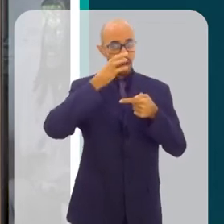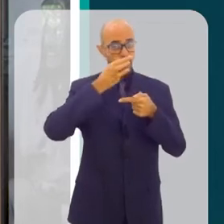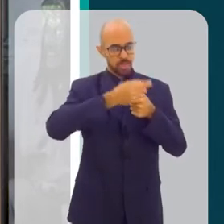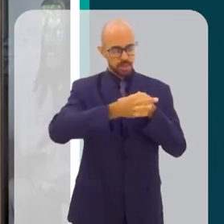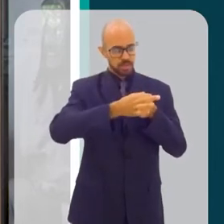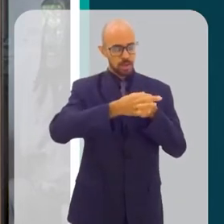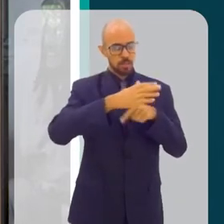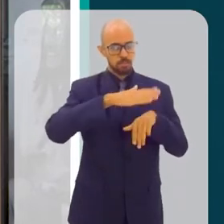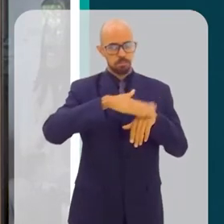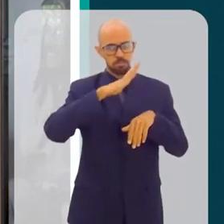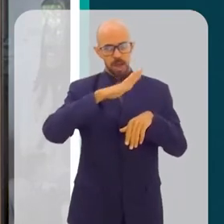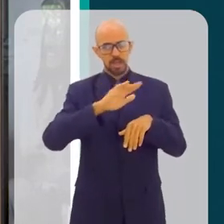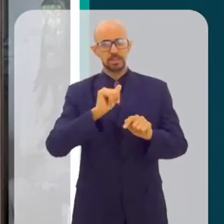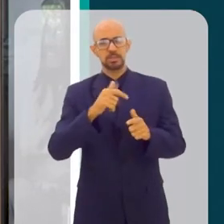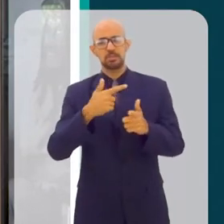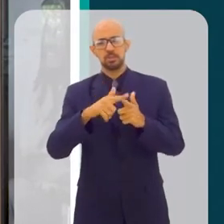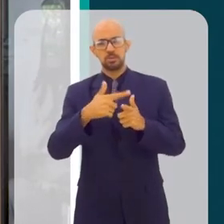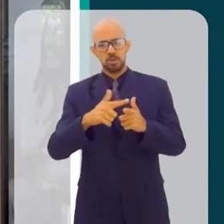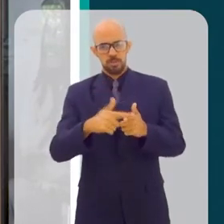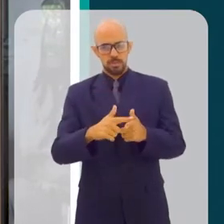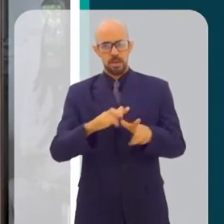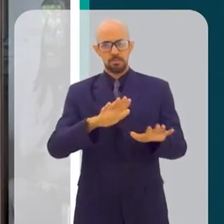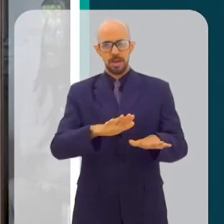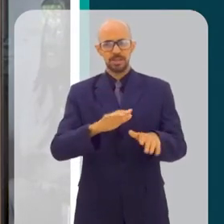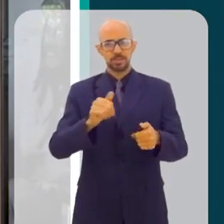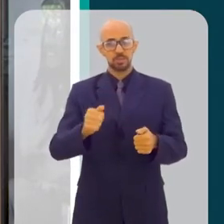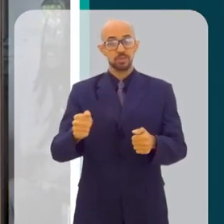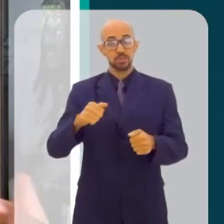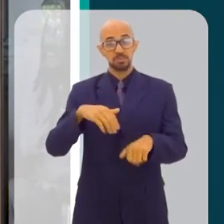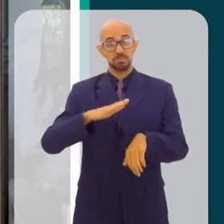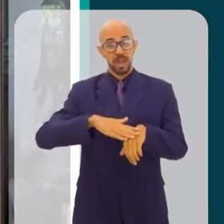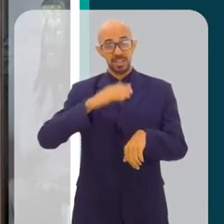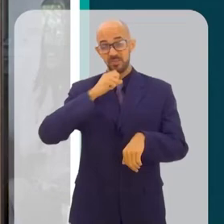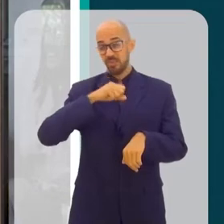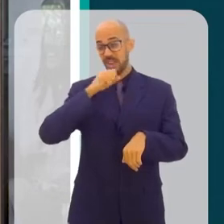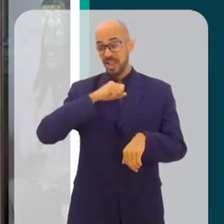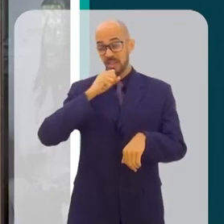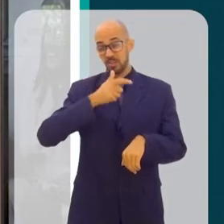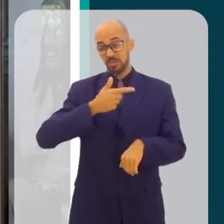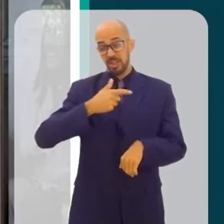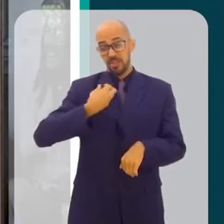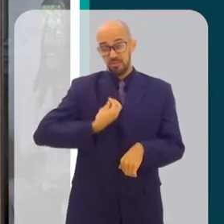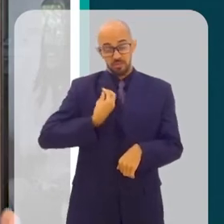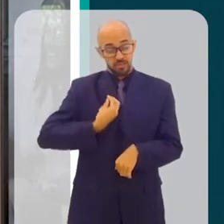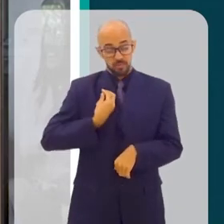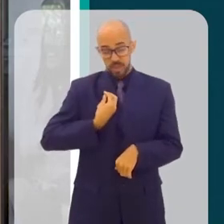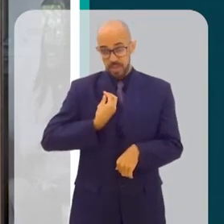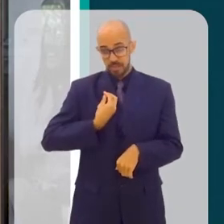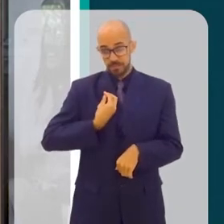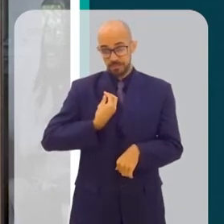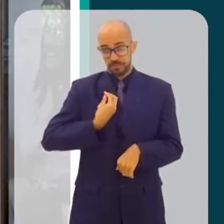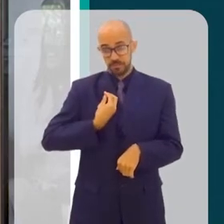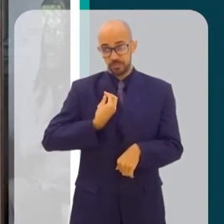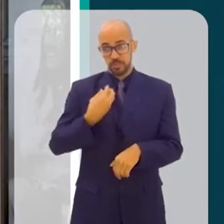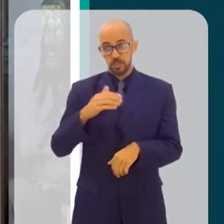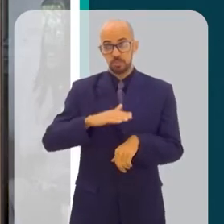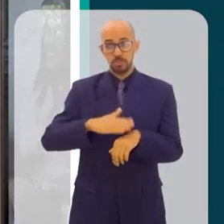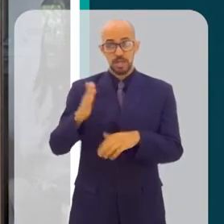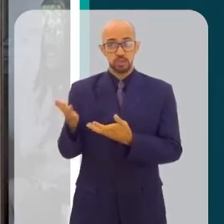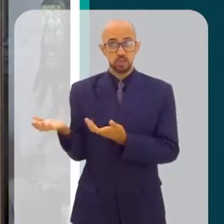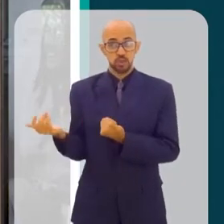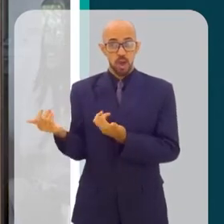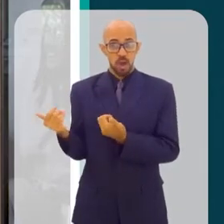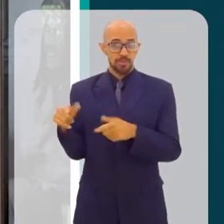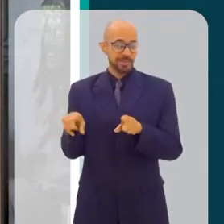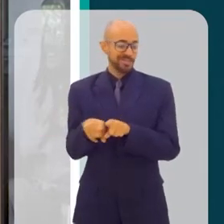geração se atentasse mais para essa questão. As pessoas mais velhas não viveram isso e as